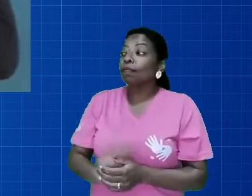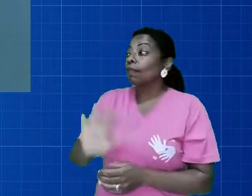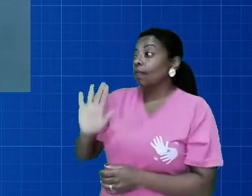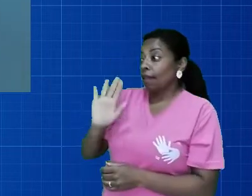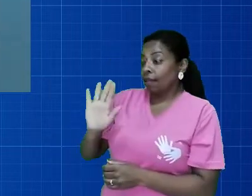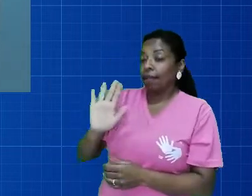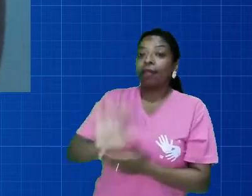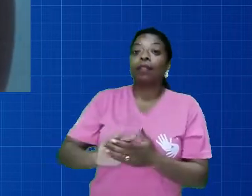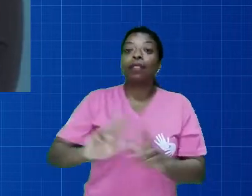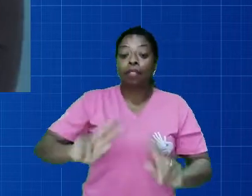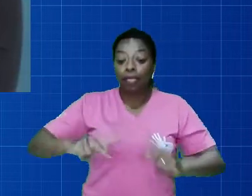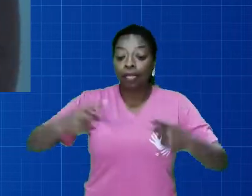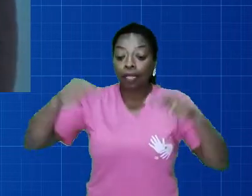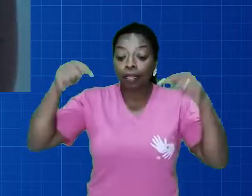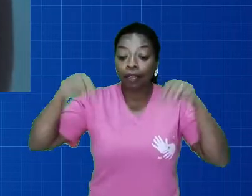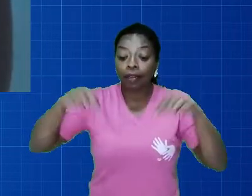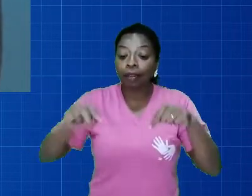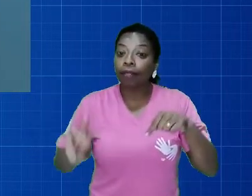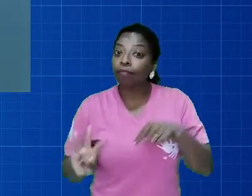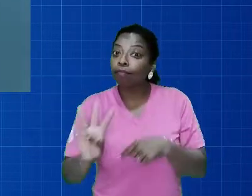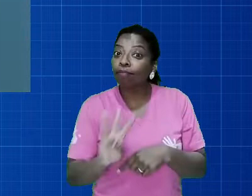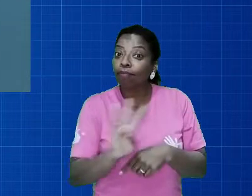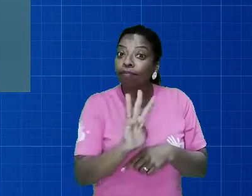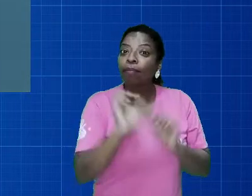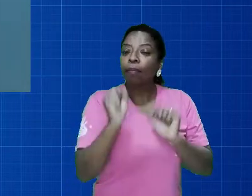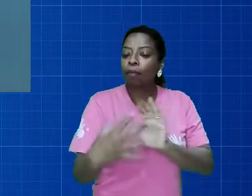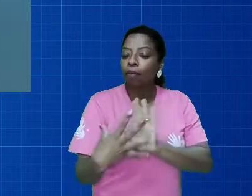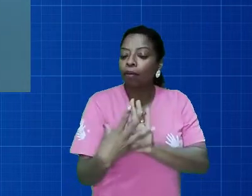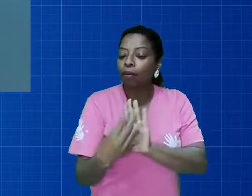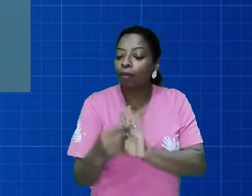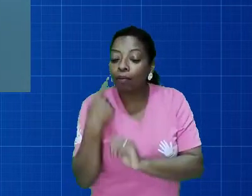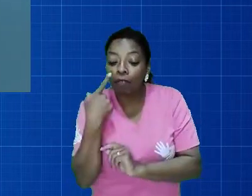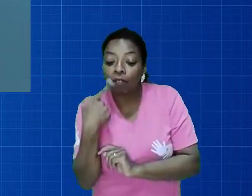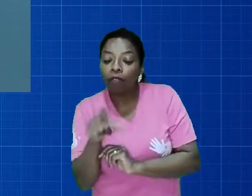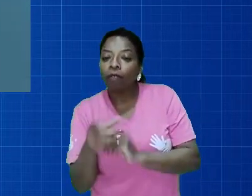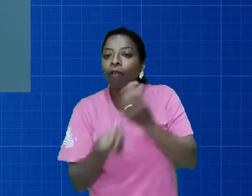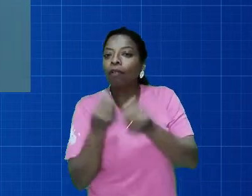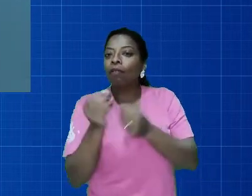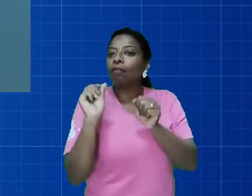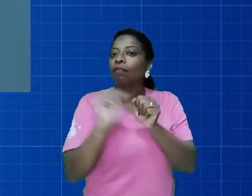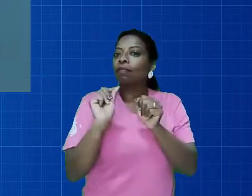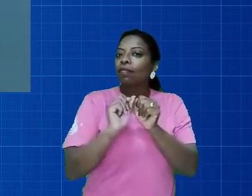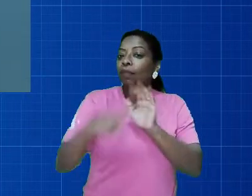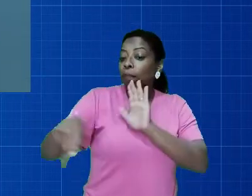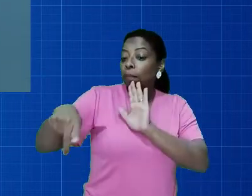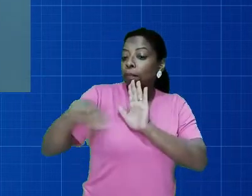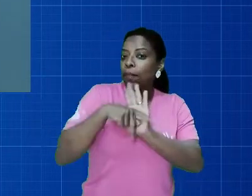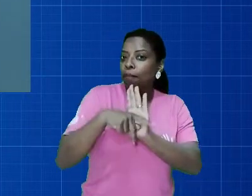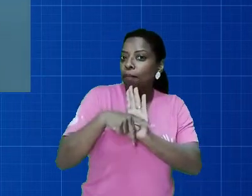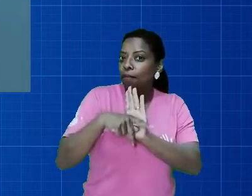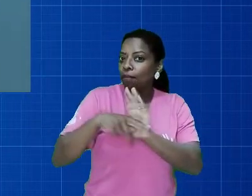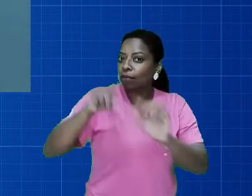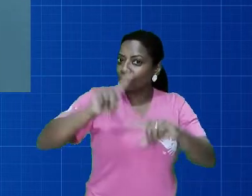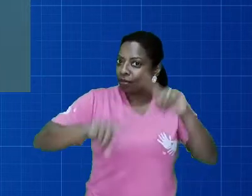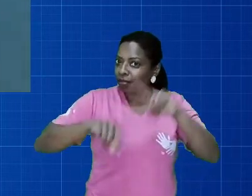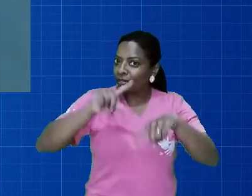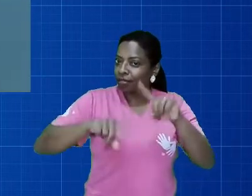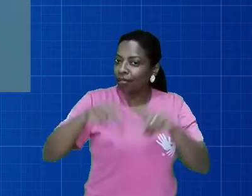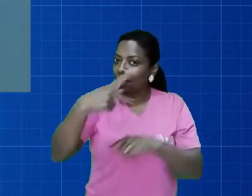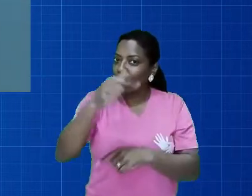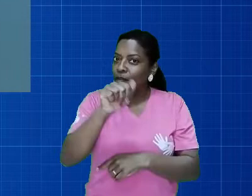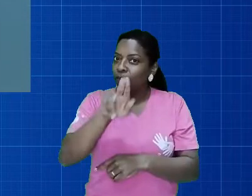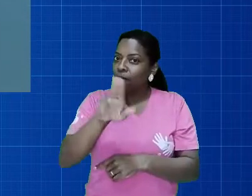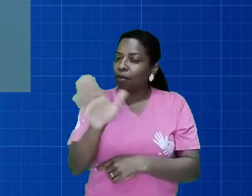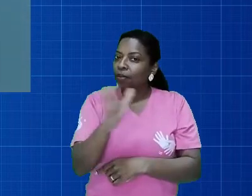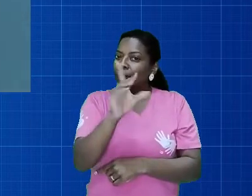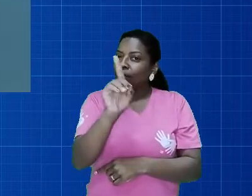Clica no link aqui embaixo da descrição desse vídeo para você ter mais dicas de como construir um pau de chuva.